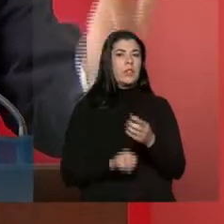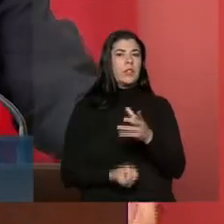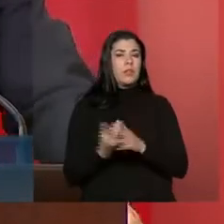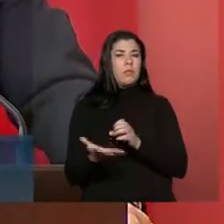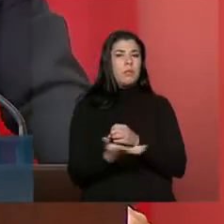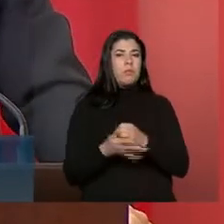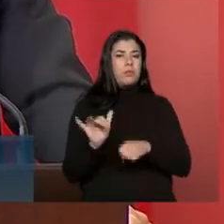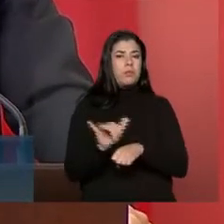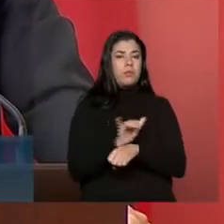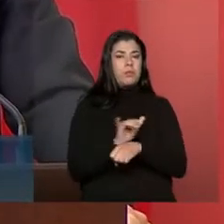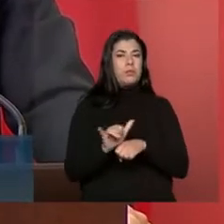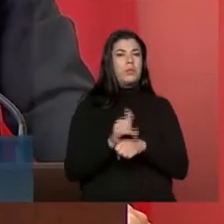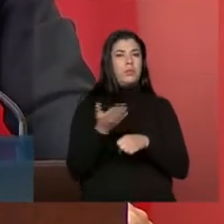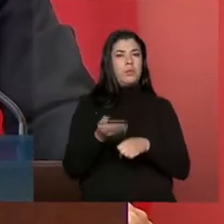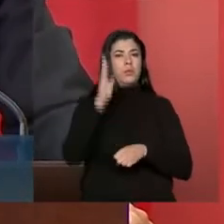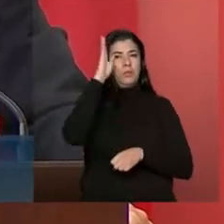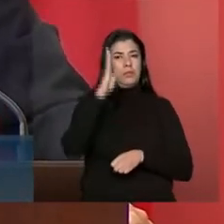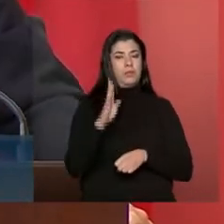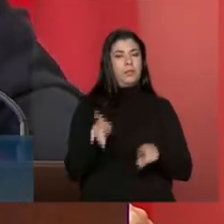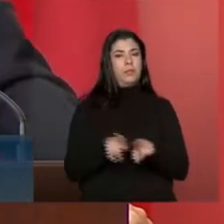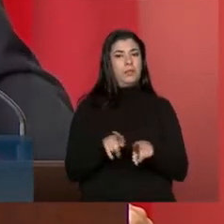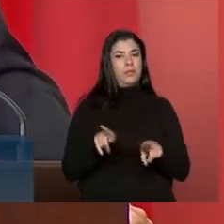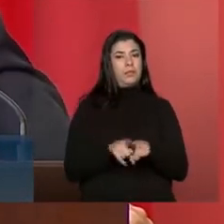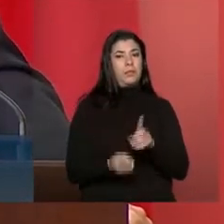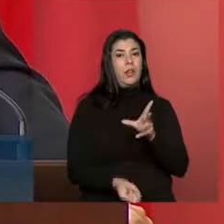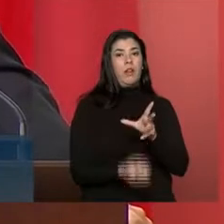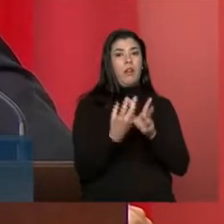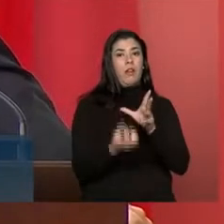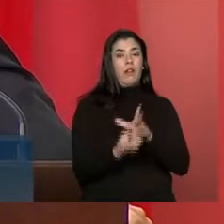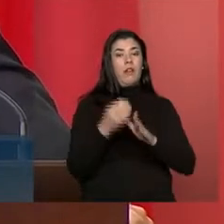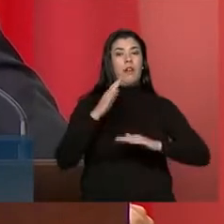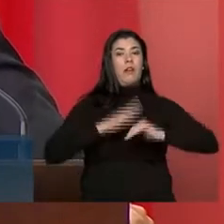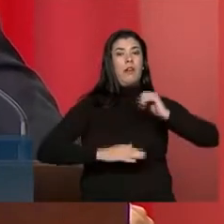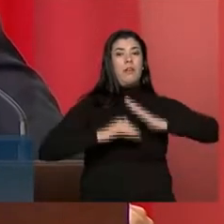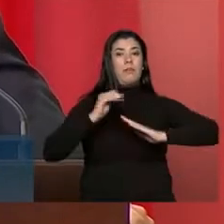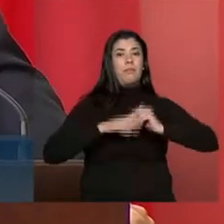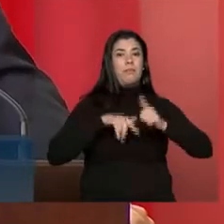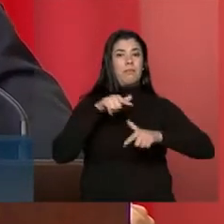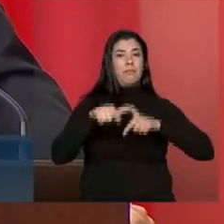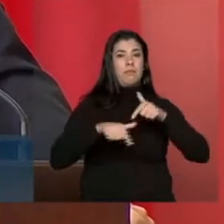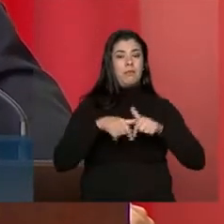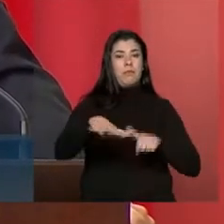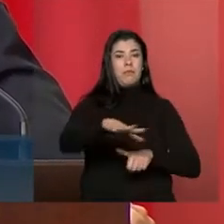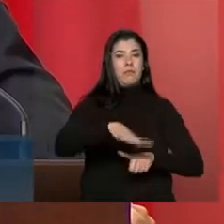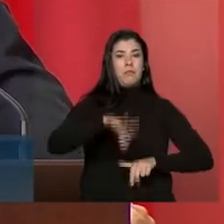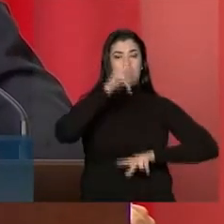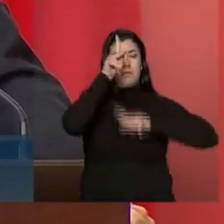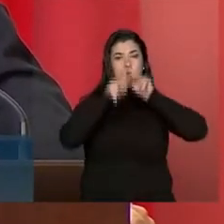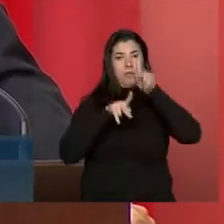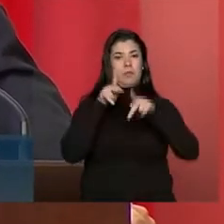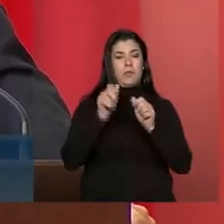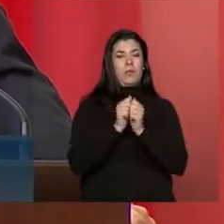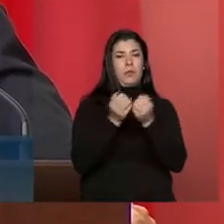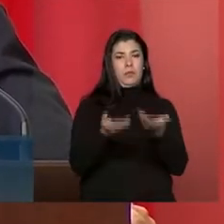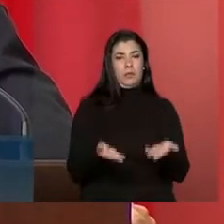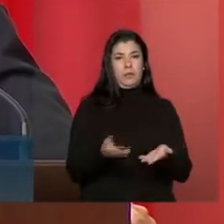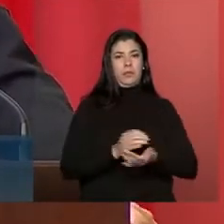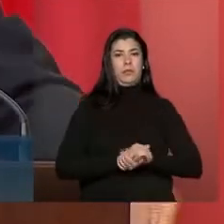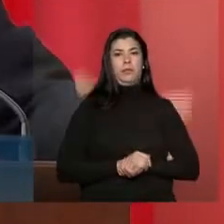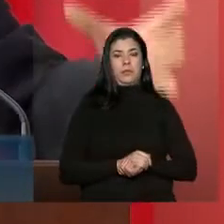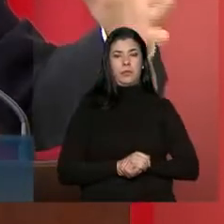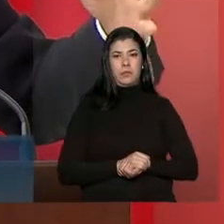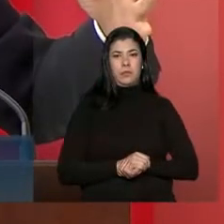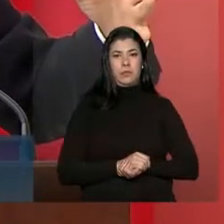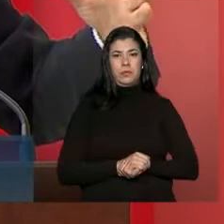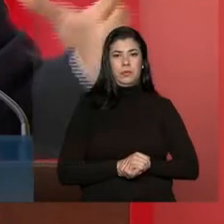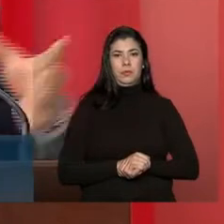Brasil e criar mais emprego para a população local. E com isso,